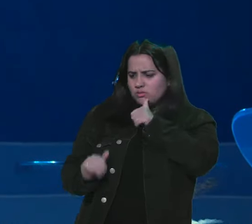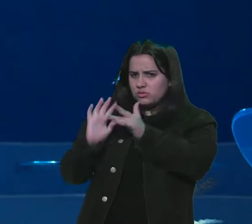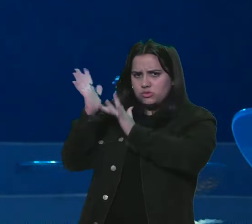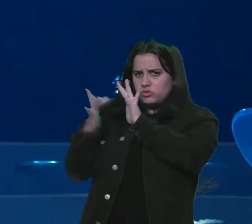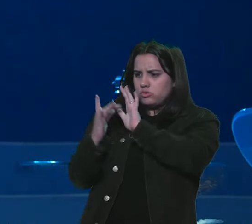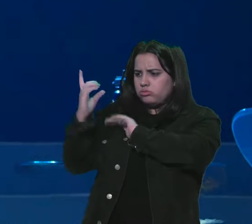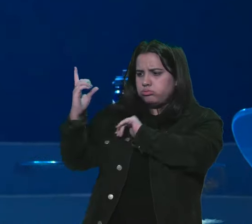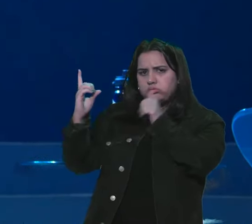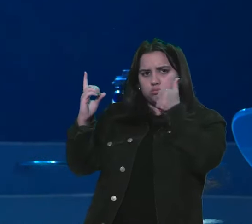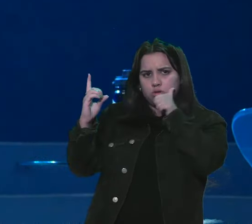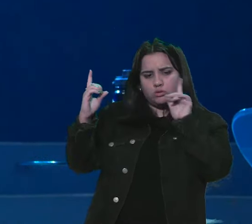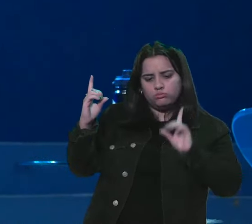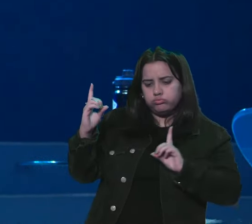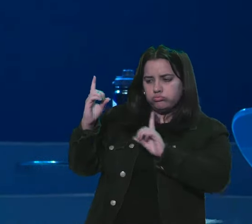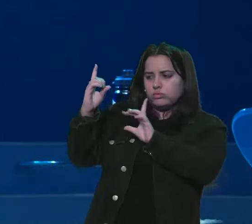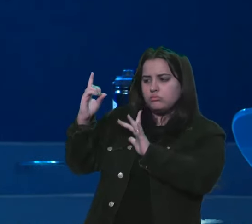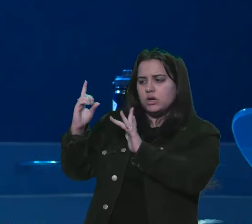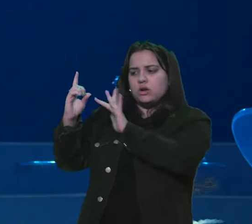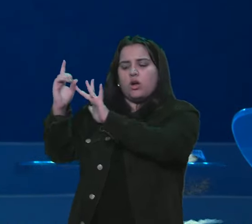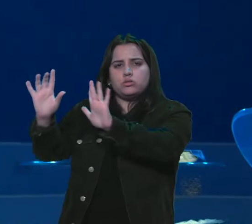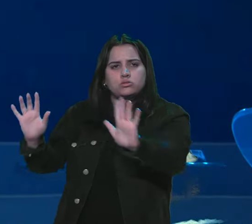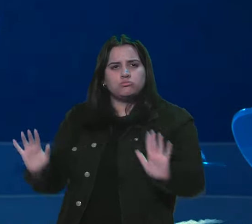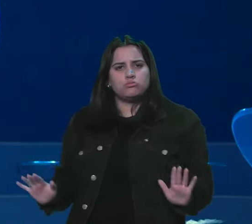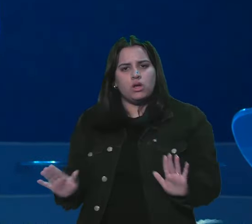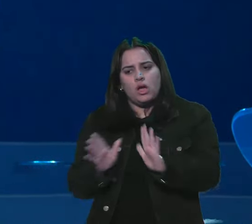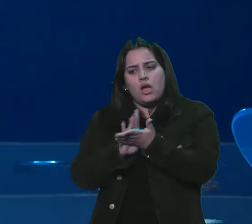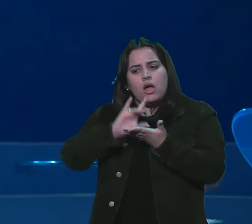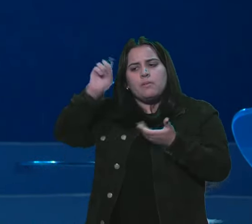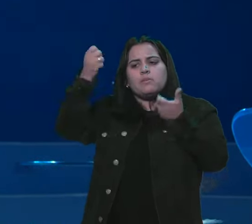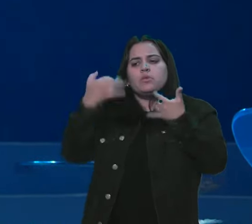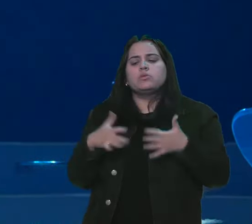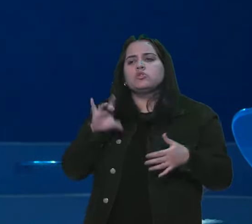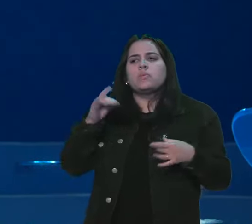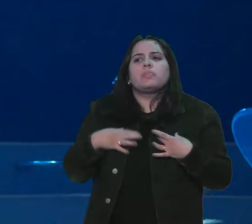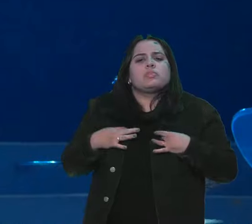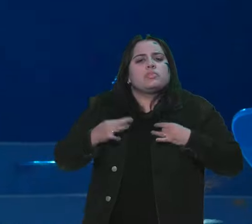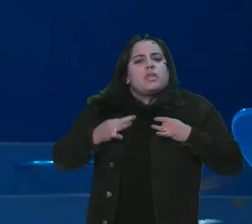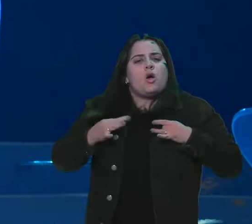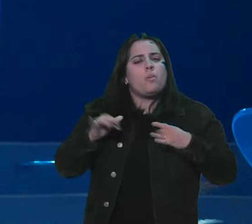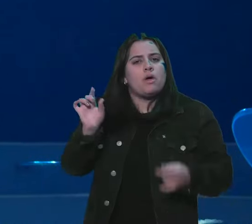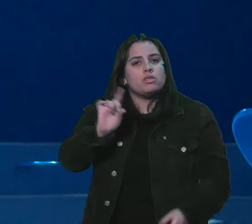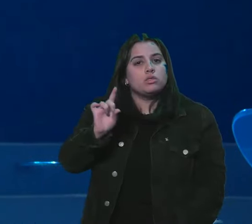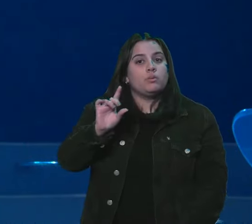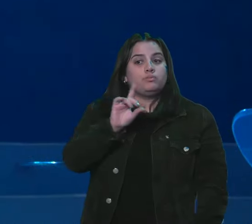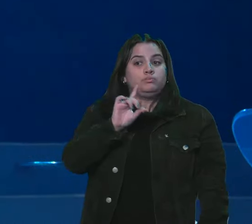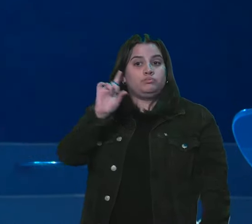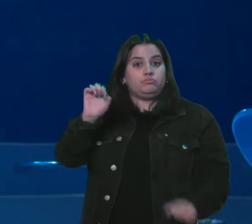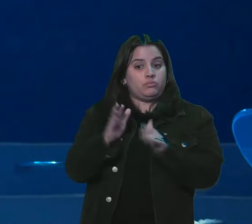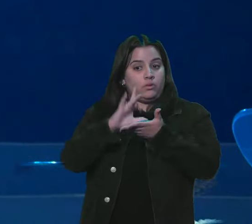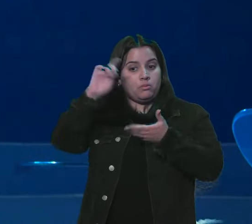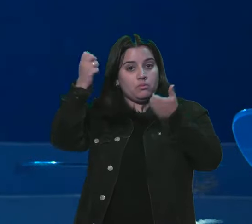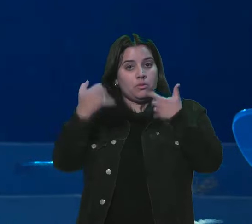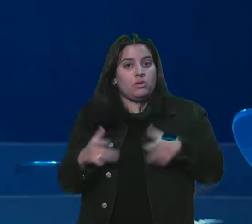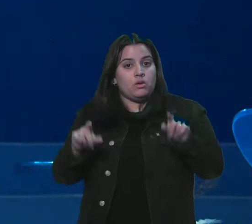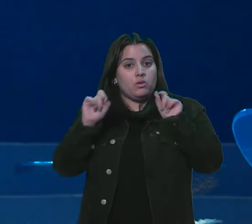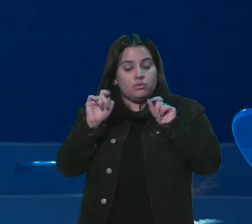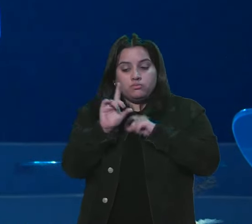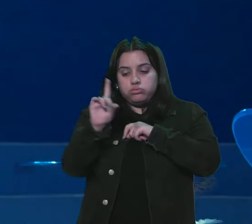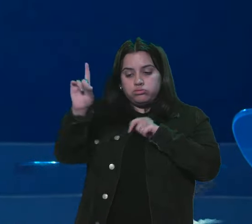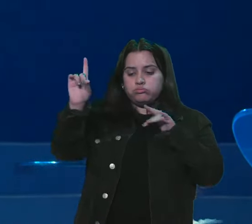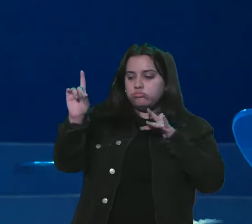na borda do manto? A Bíblia não fala que, que a mulher encostou só na roupa de Jesus. Fala que, que ela encostou na